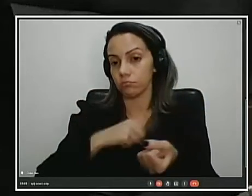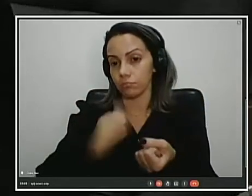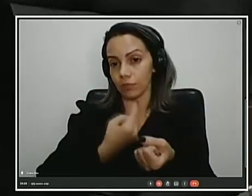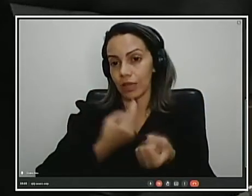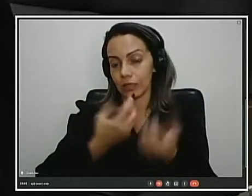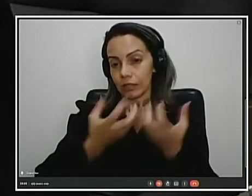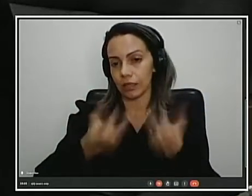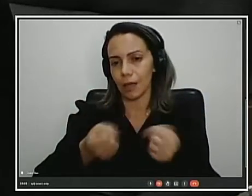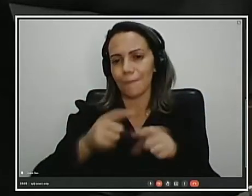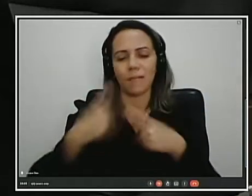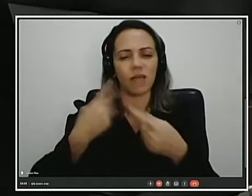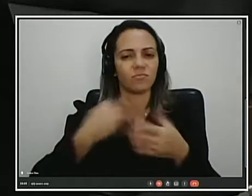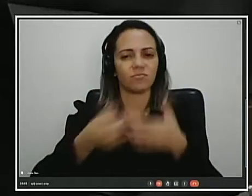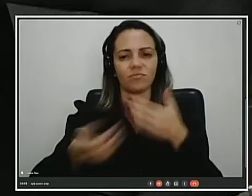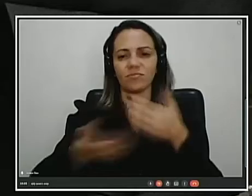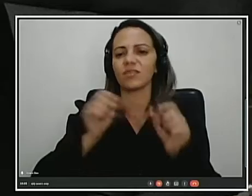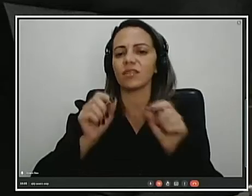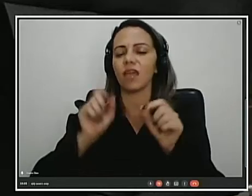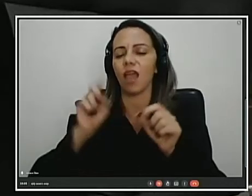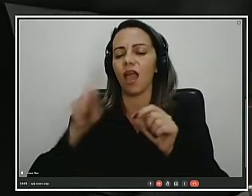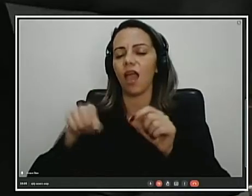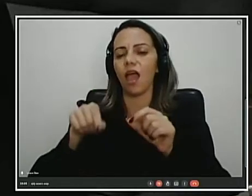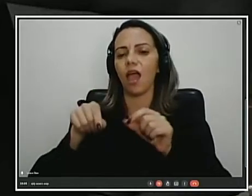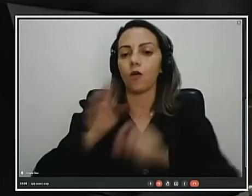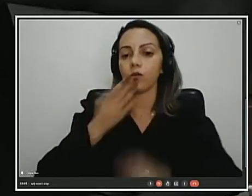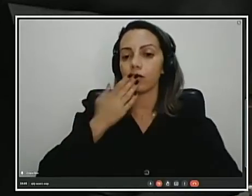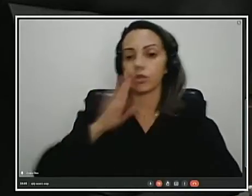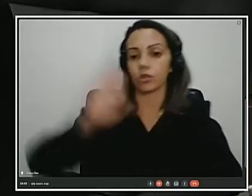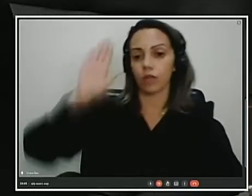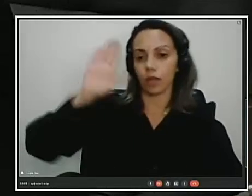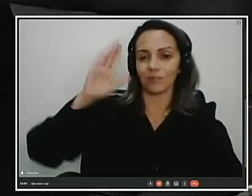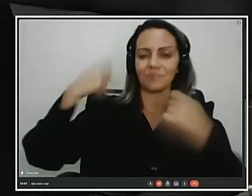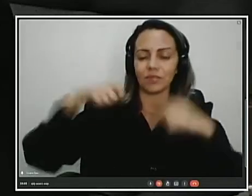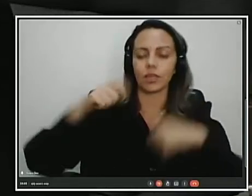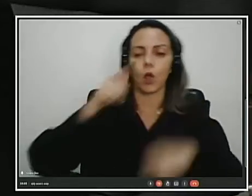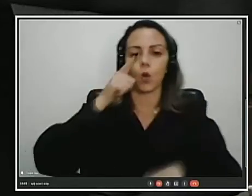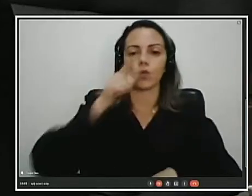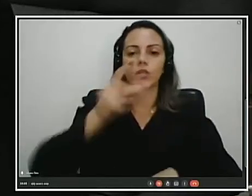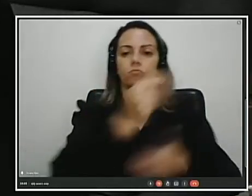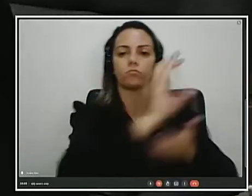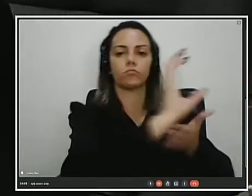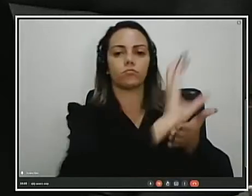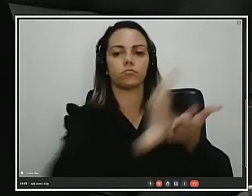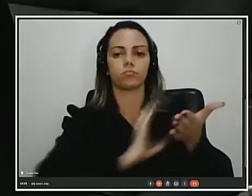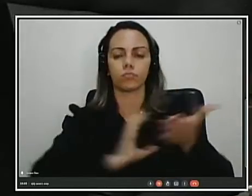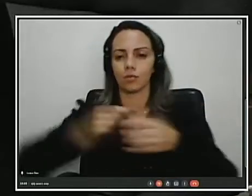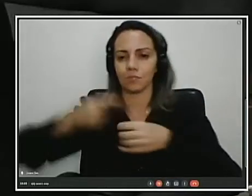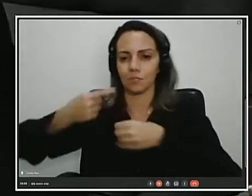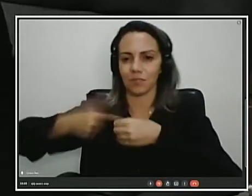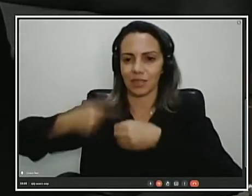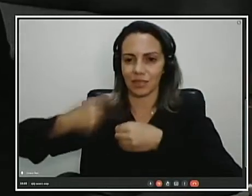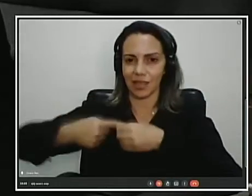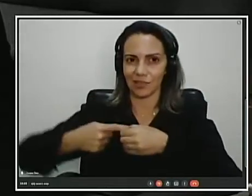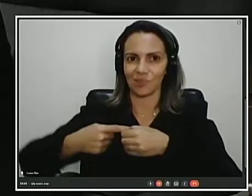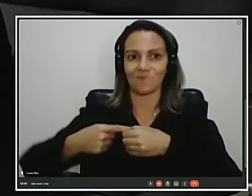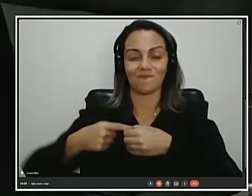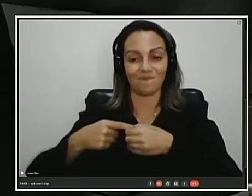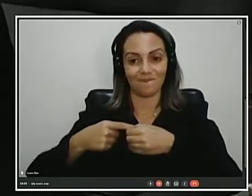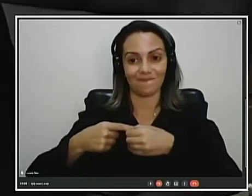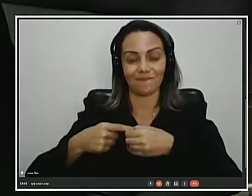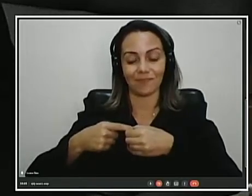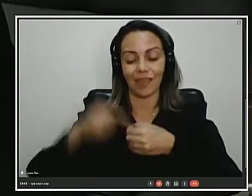não importa quem seja o candidato não importa que traga as verbas que vem os recursos que a nossa cidade é